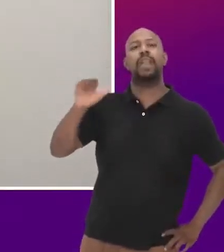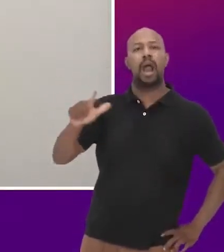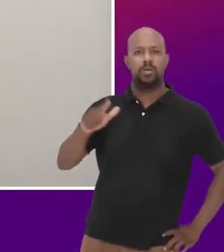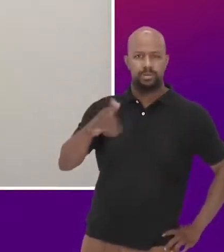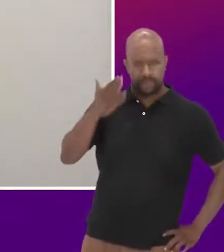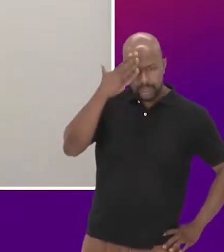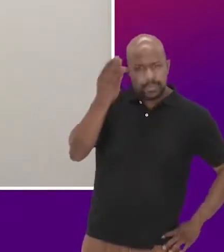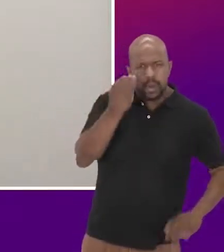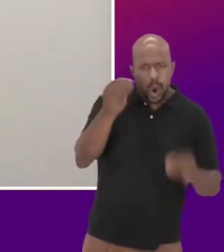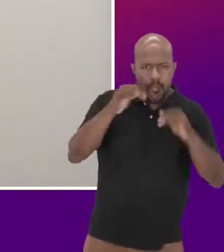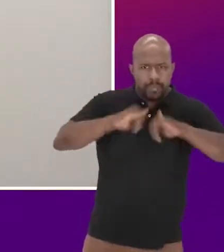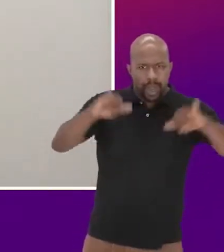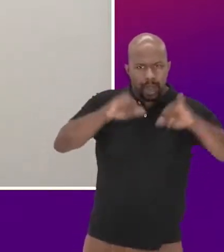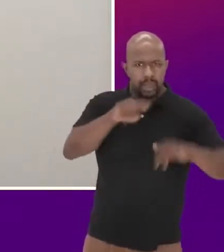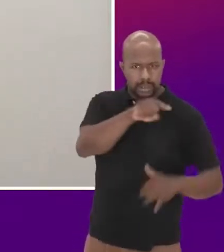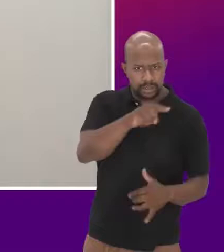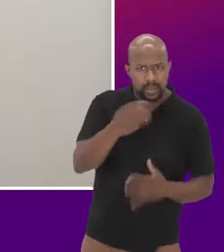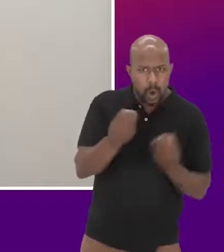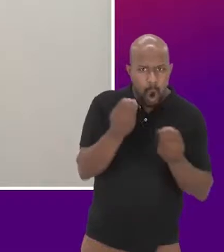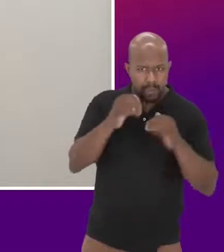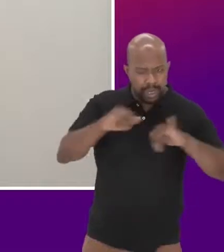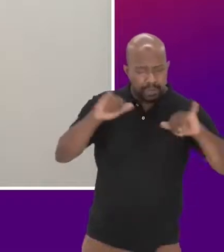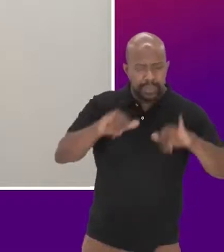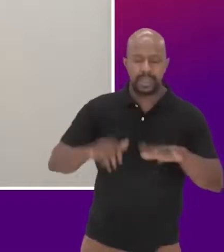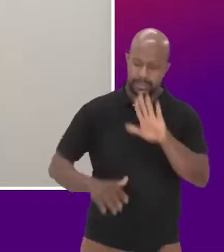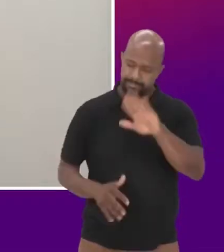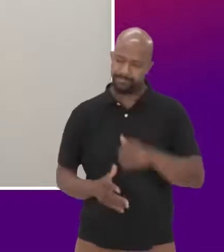Sabe como é que é a campanha de Fever Tree?